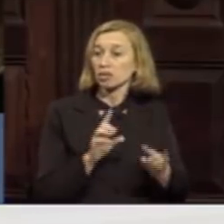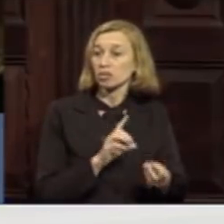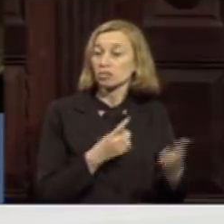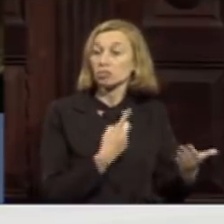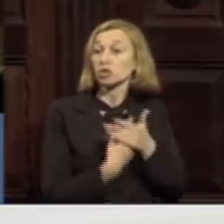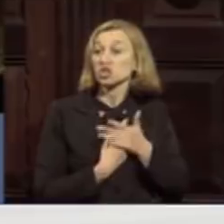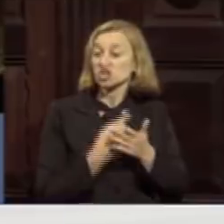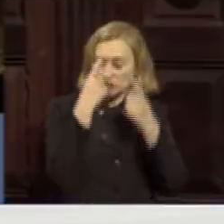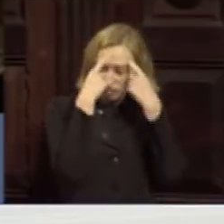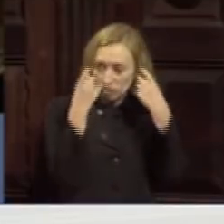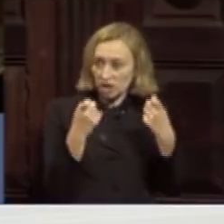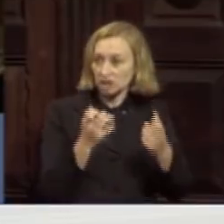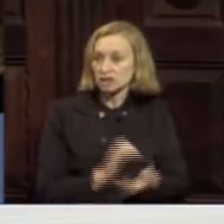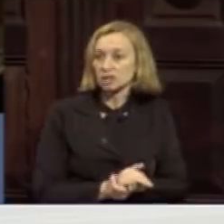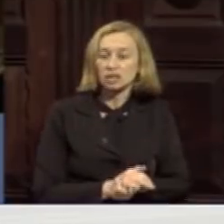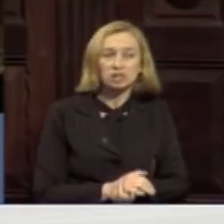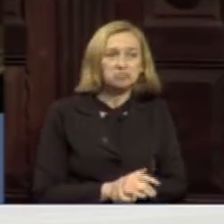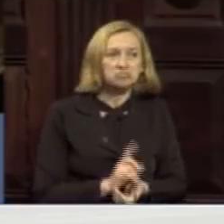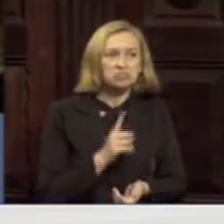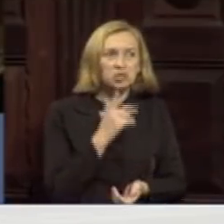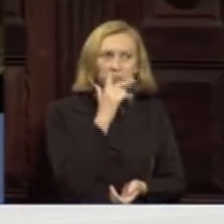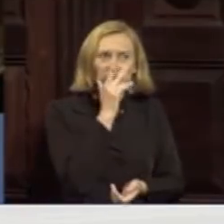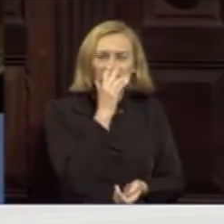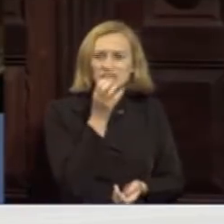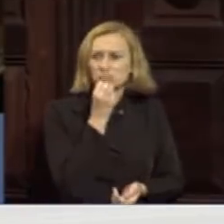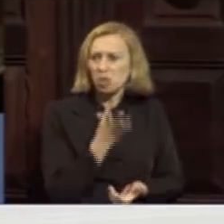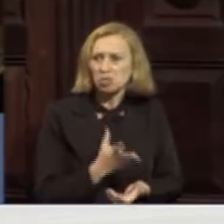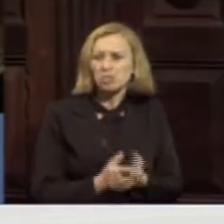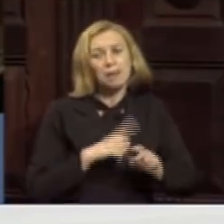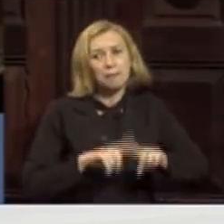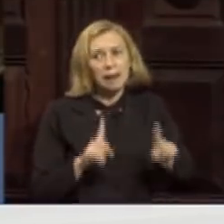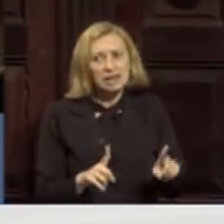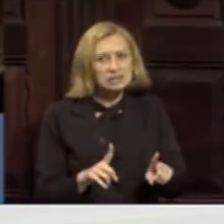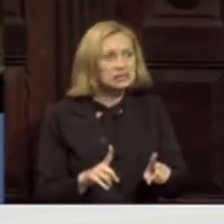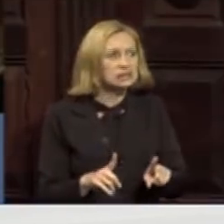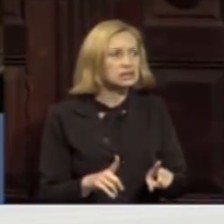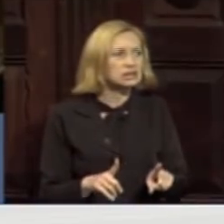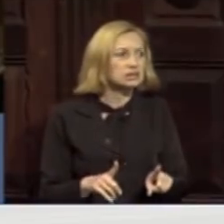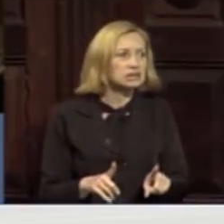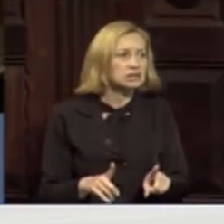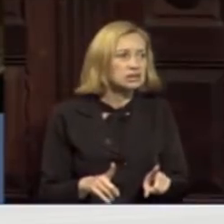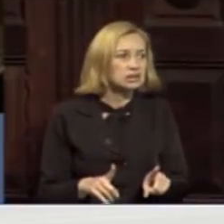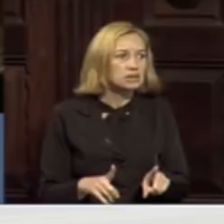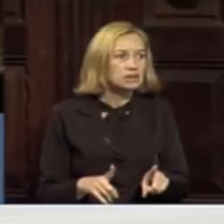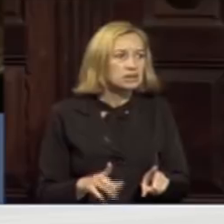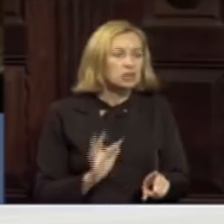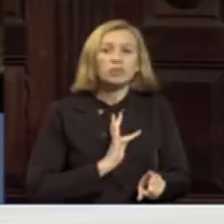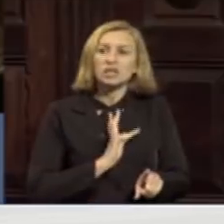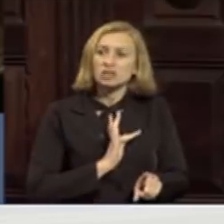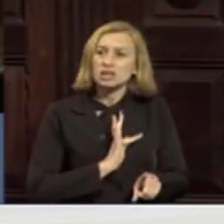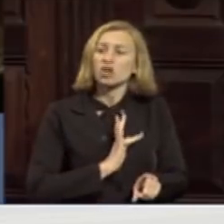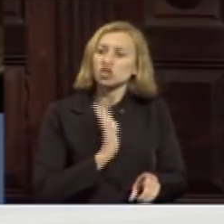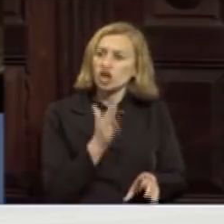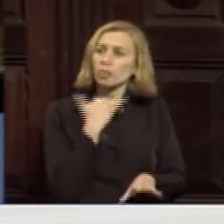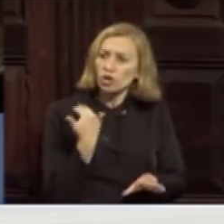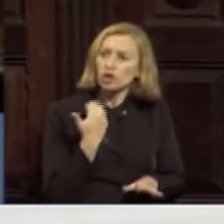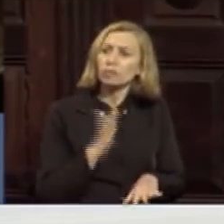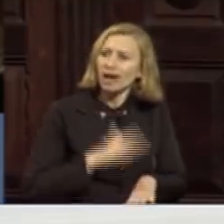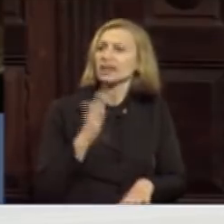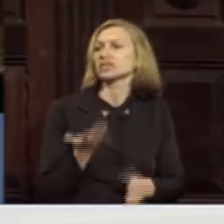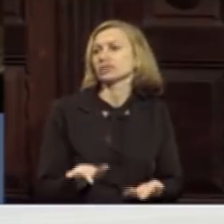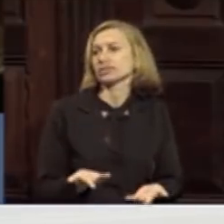que elas tenham resultados satisfatórios, não me parece, mas de qualquer maneira, perdemos um policial ontem, mais um policial